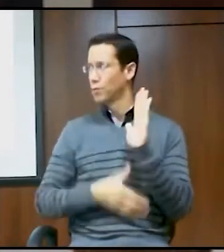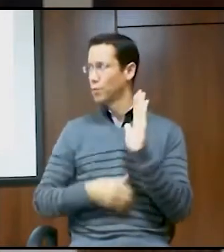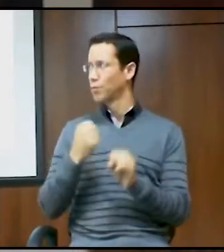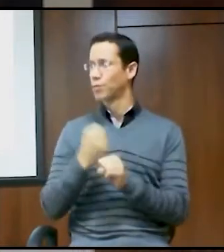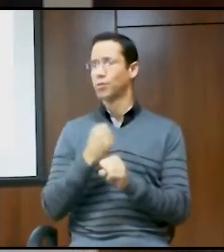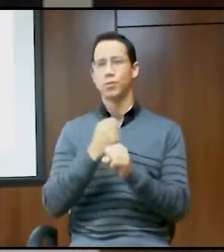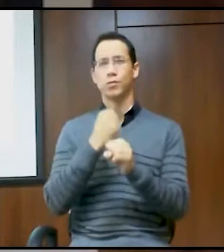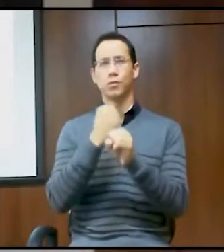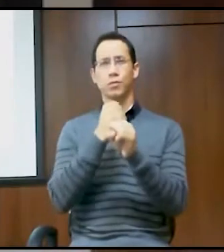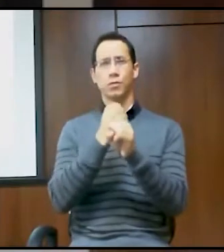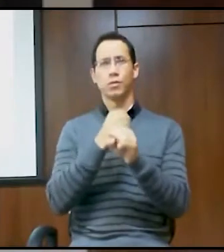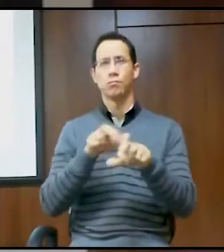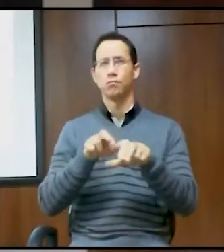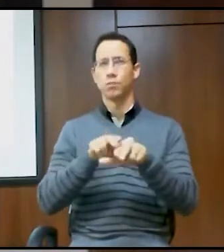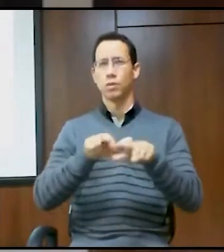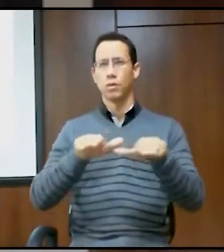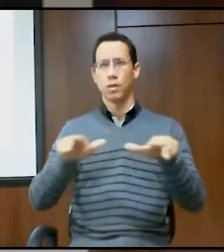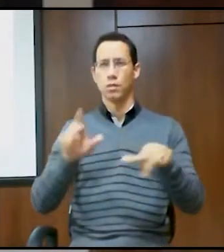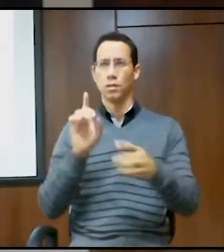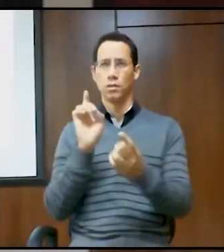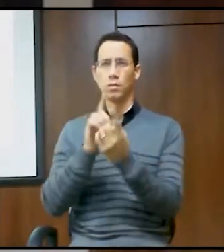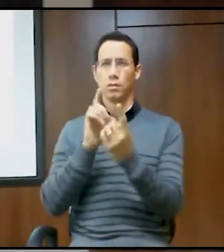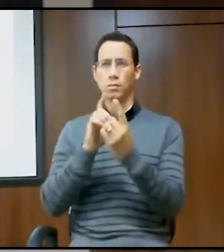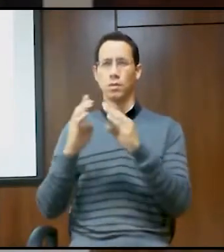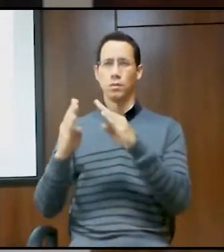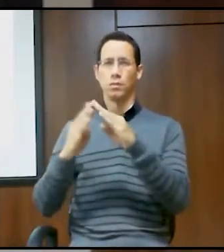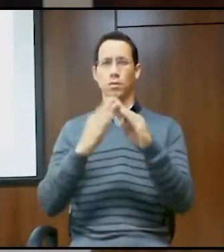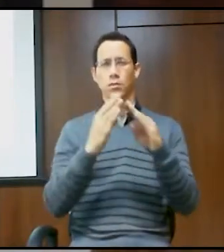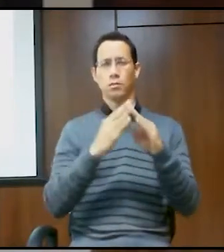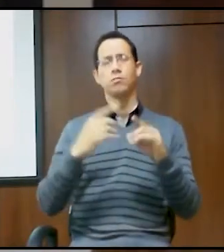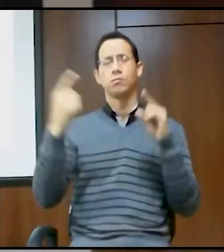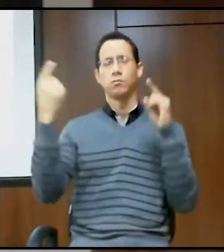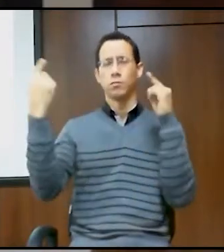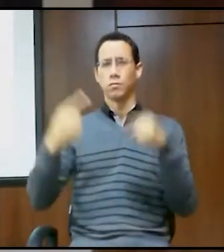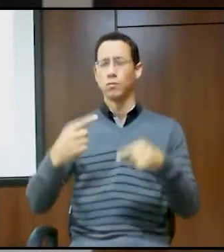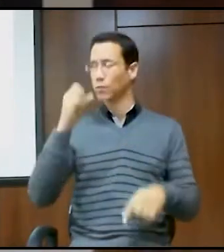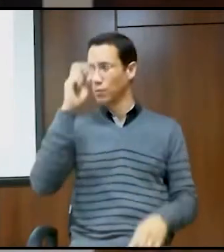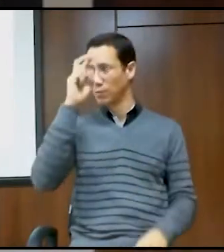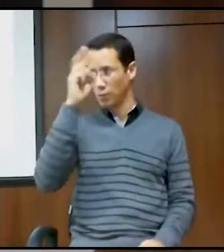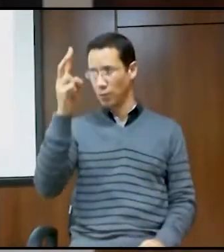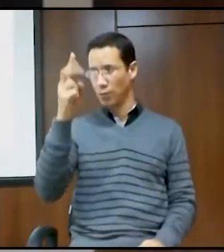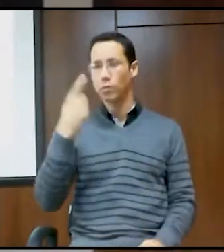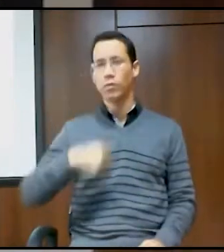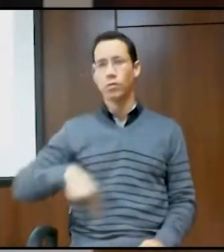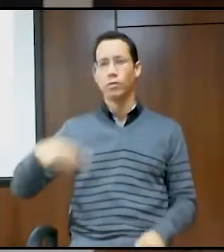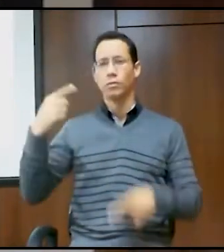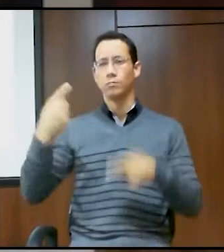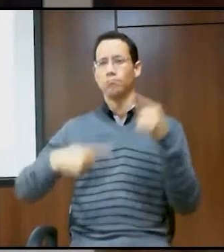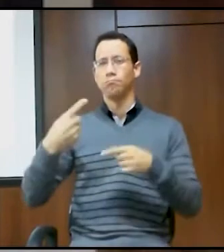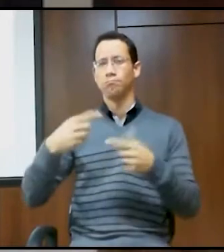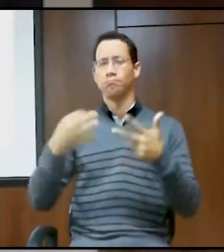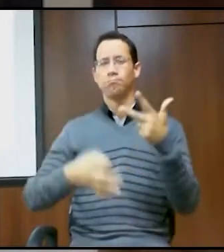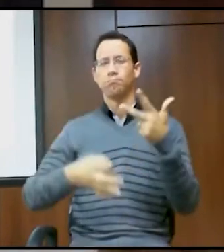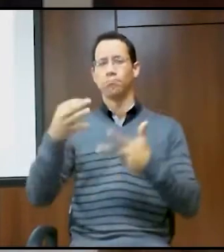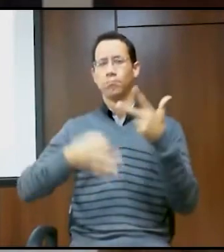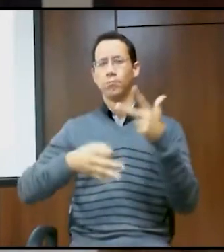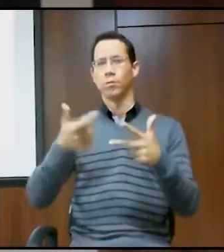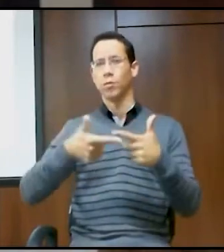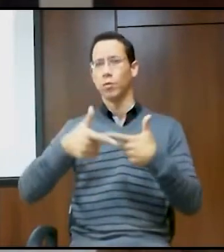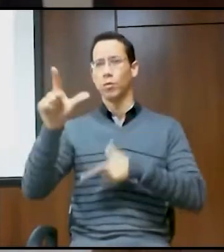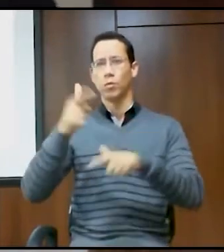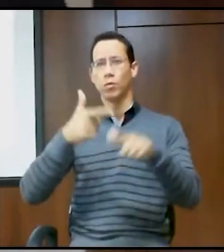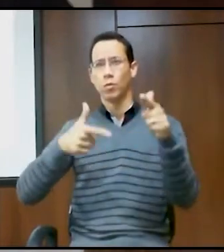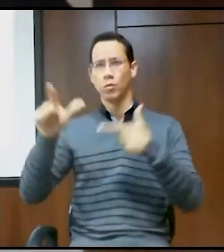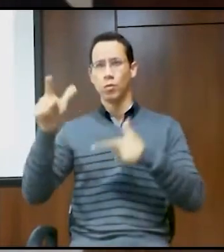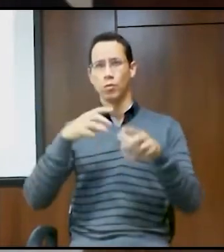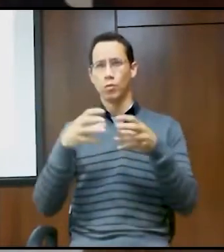de modalidades de atendimento habitacional. Porque é um desafio enorme quando a gente disputa no Poder Judiciário com outros litigantes ou